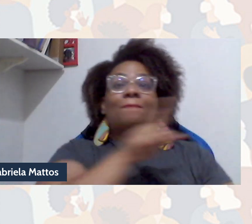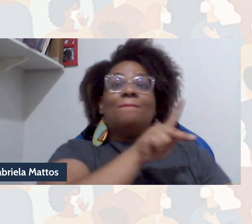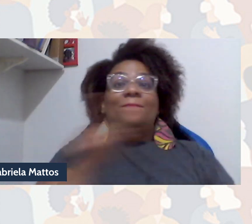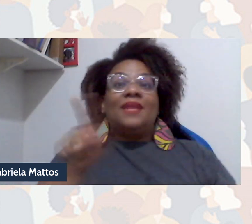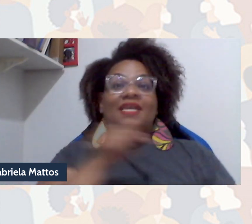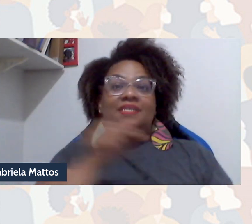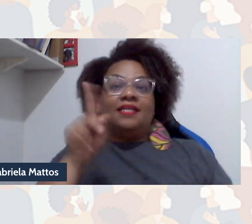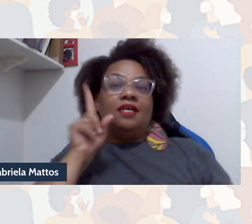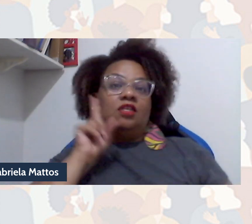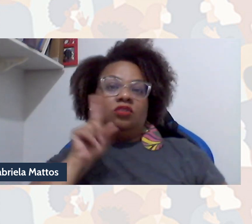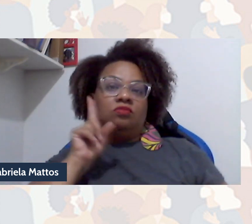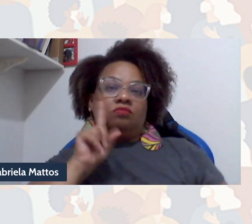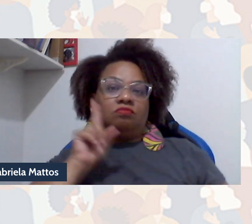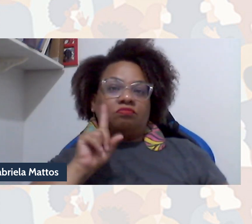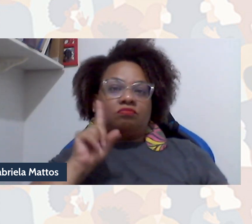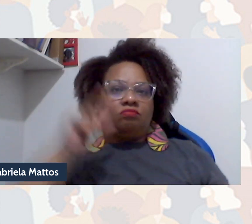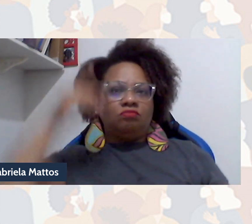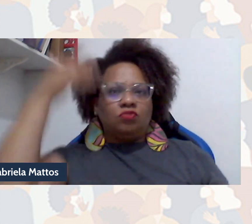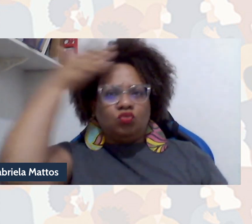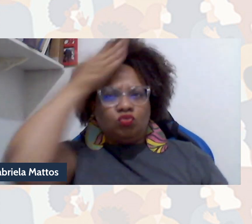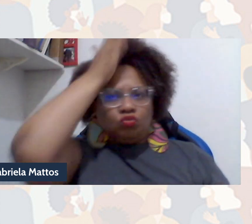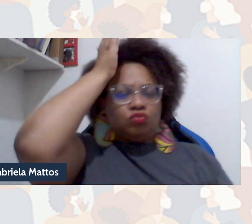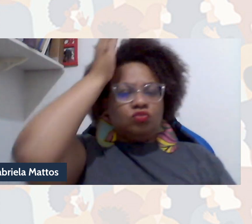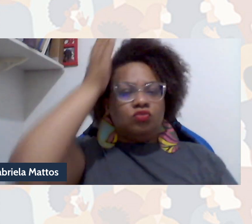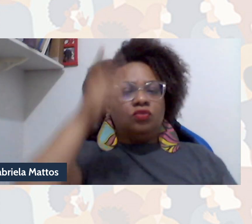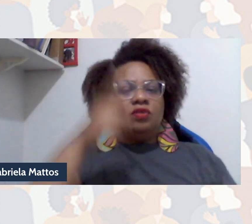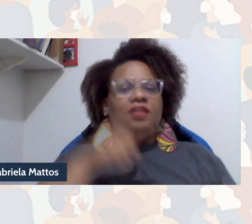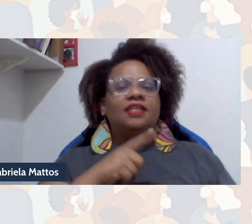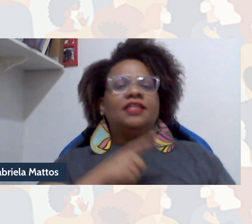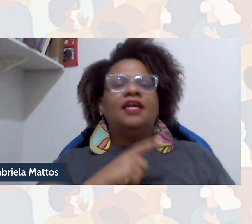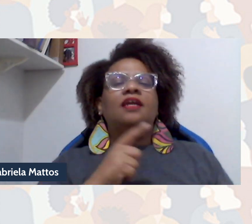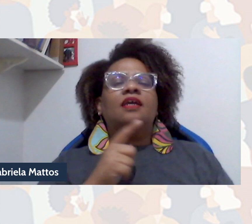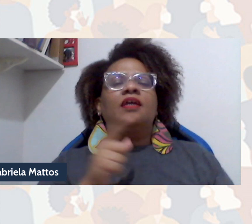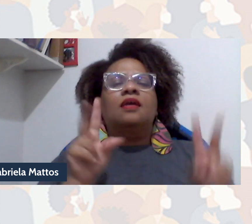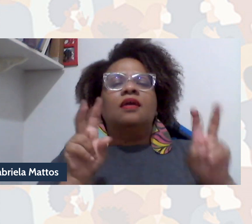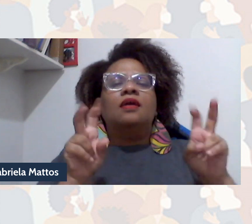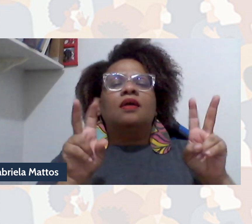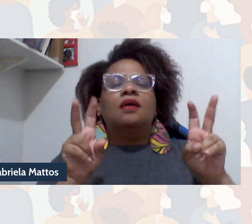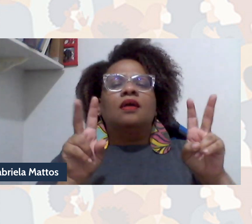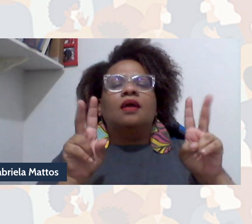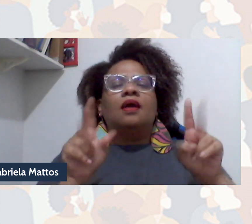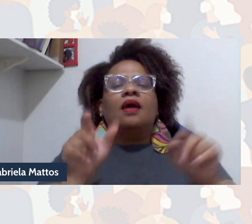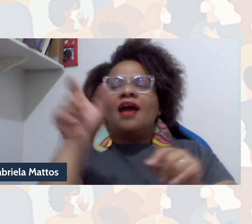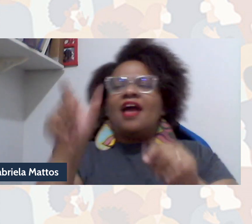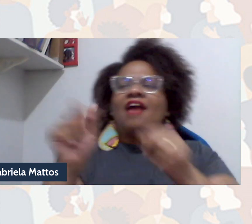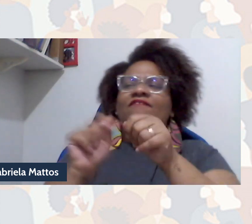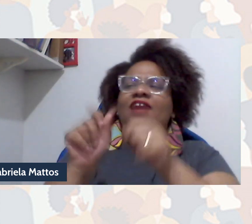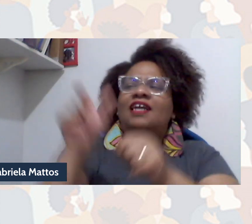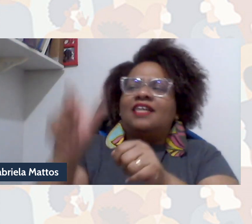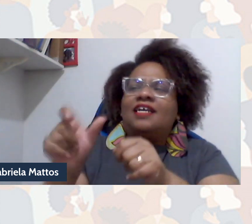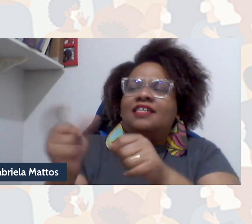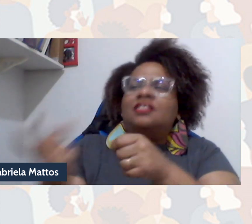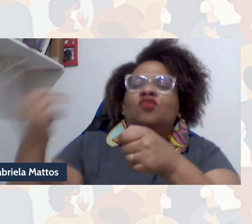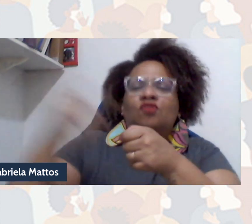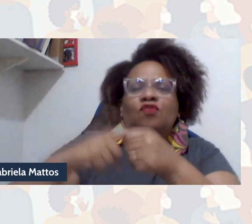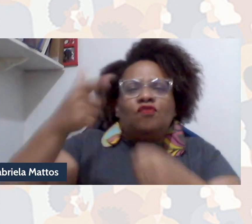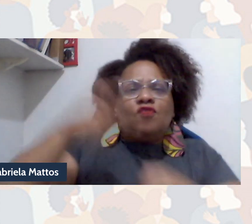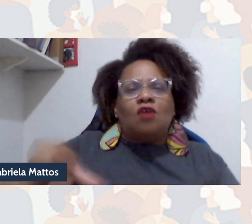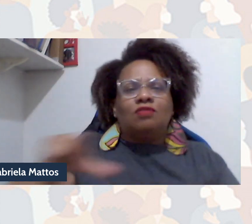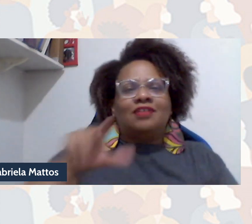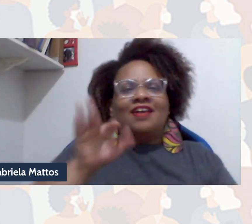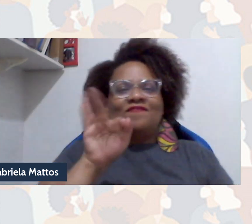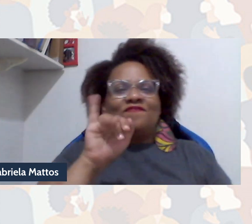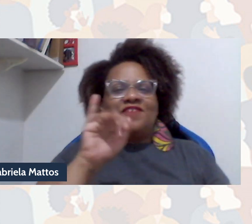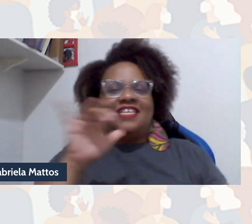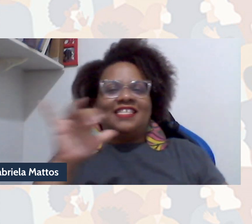era Make Margaret Atwood Fiction Again, ou Faça Atwood virar ficção novamente. A gente vê as aias em